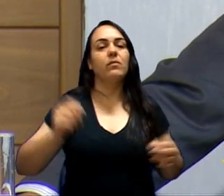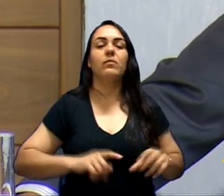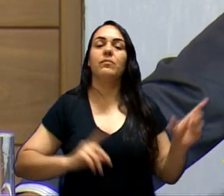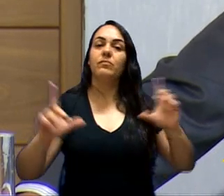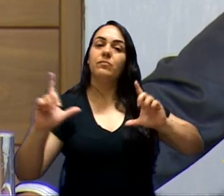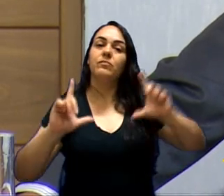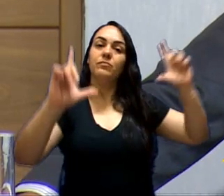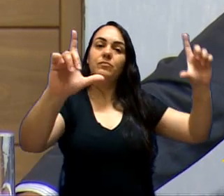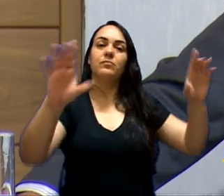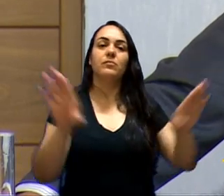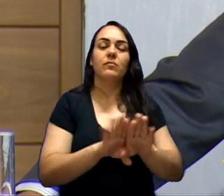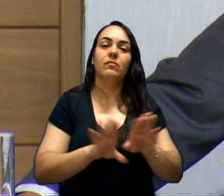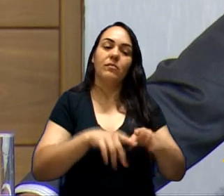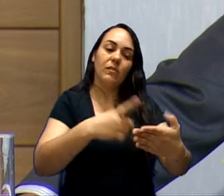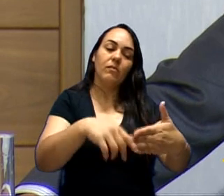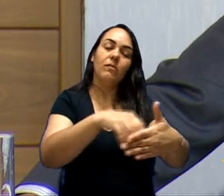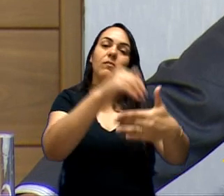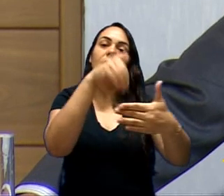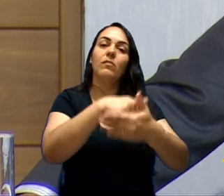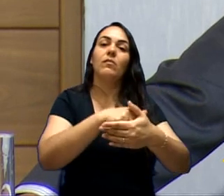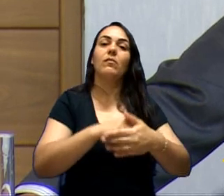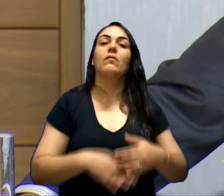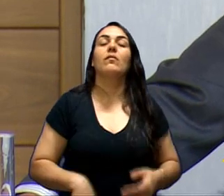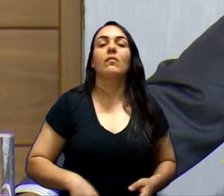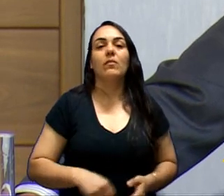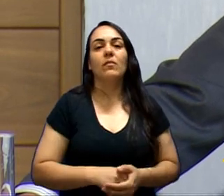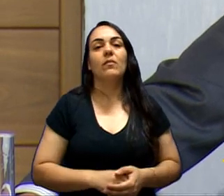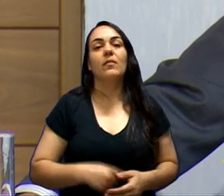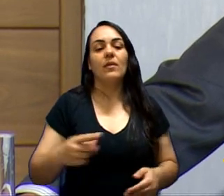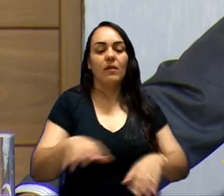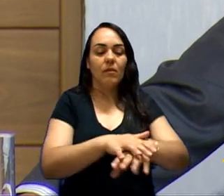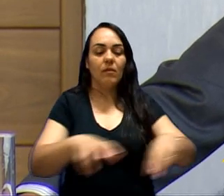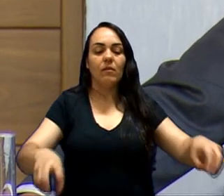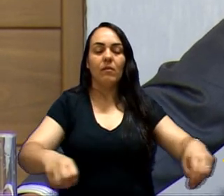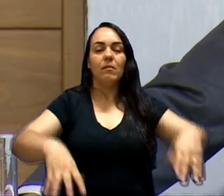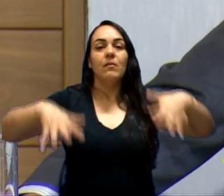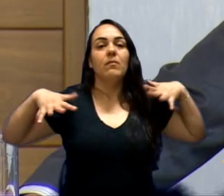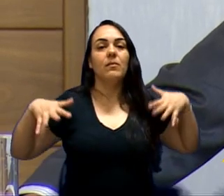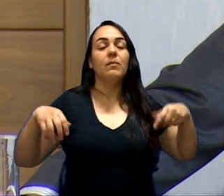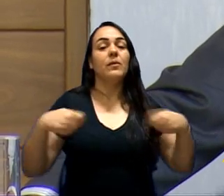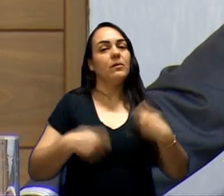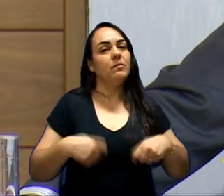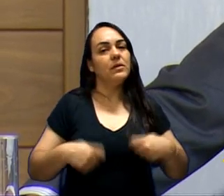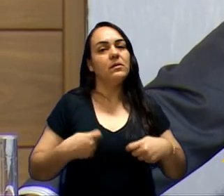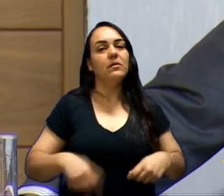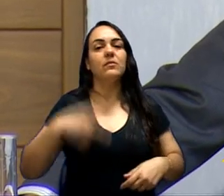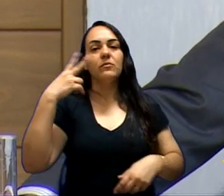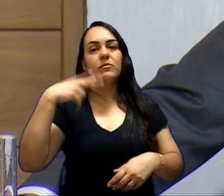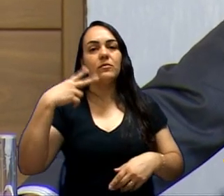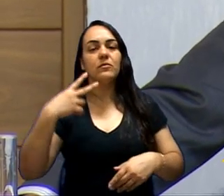painel, para aqueles que não estão no plenário, se dirijam ao plenário,